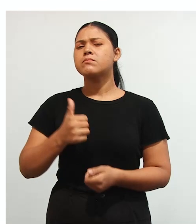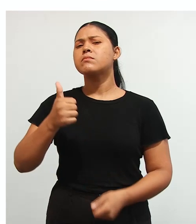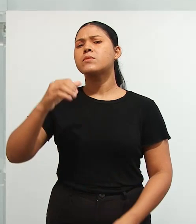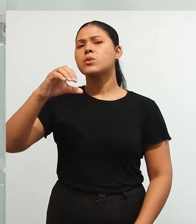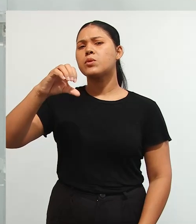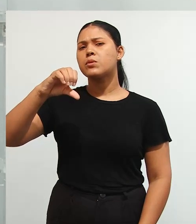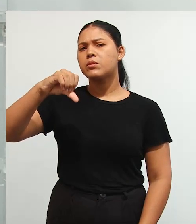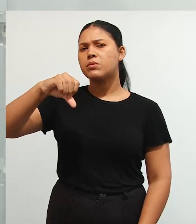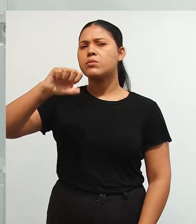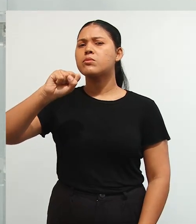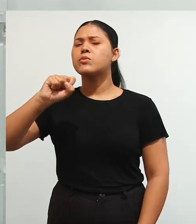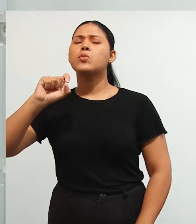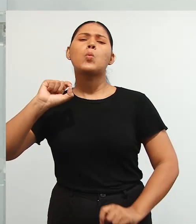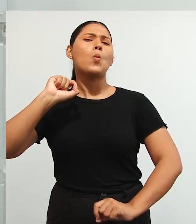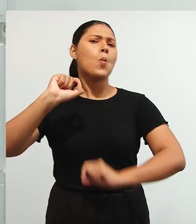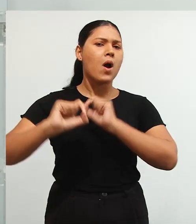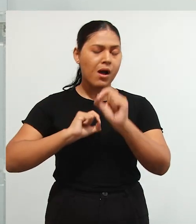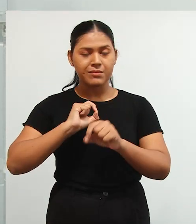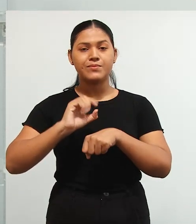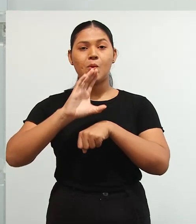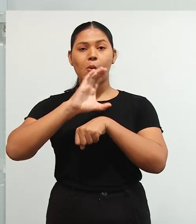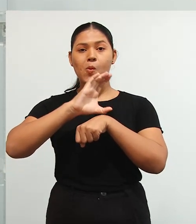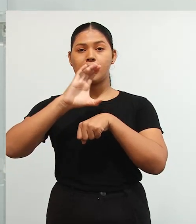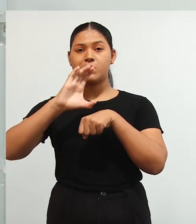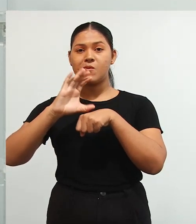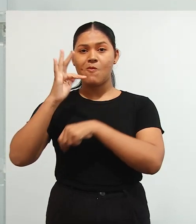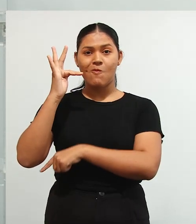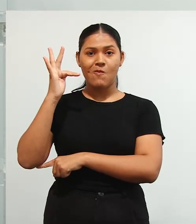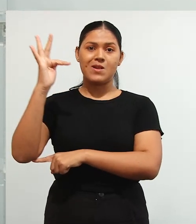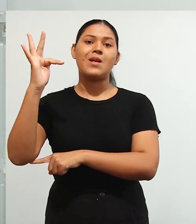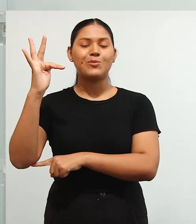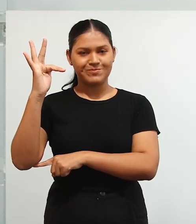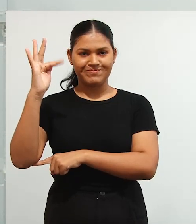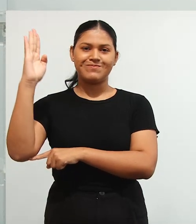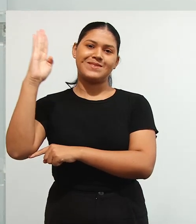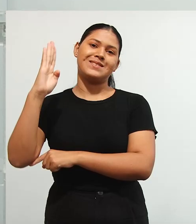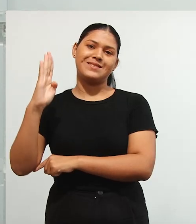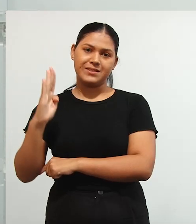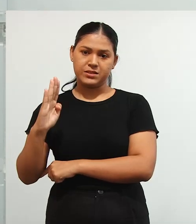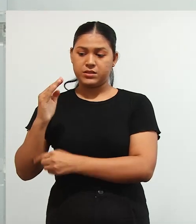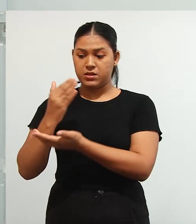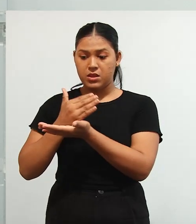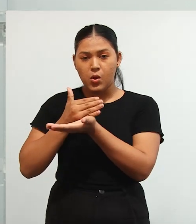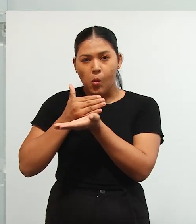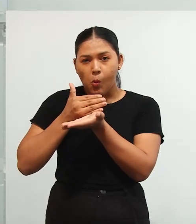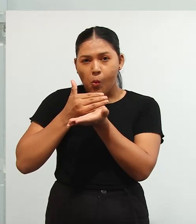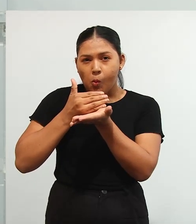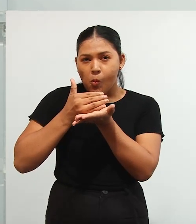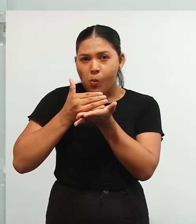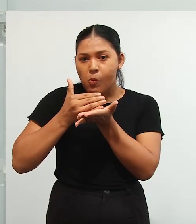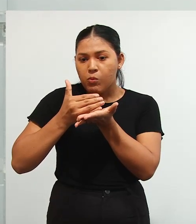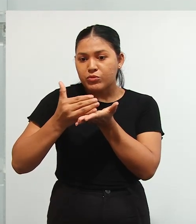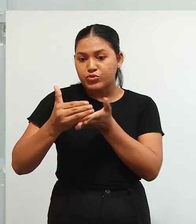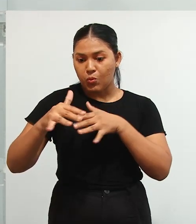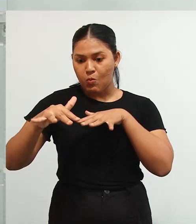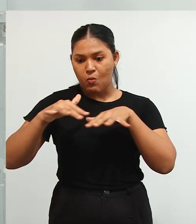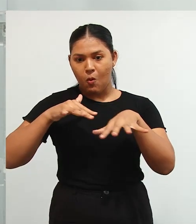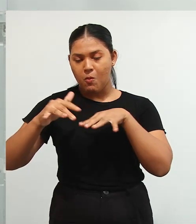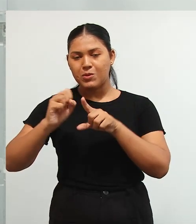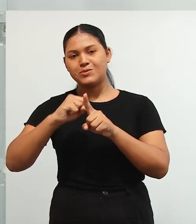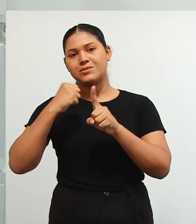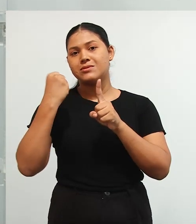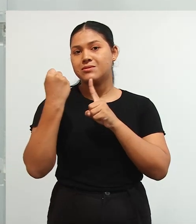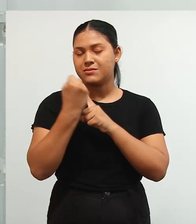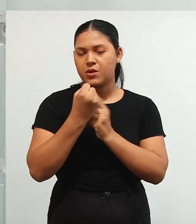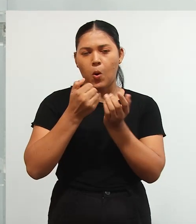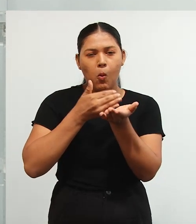88 é a Constituição Federal. E essa Constituição Federal tem um conjunto de avanços expressivos do ponto de vista social, político.